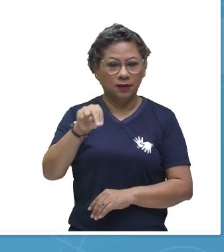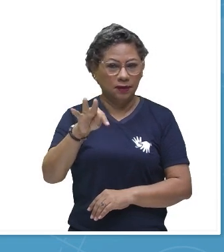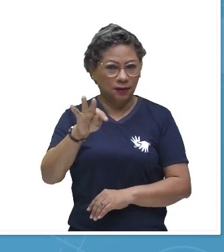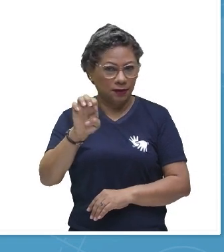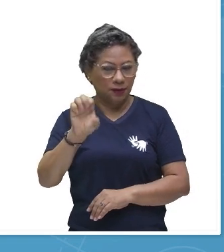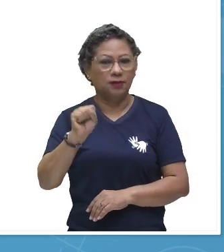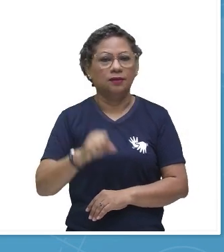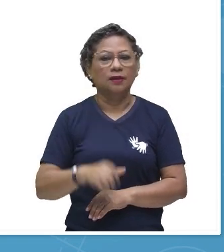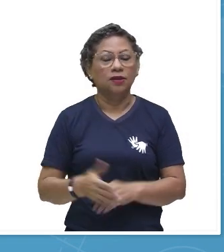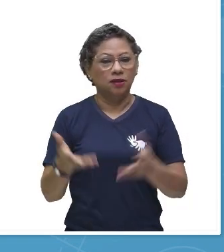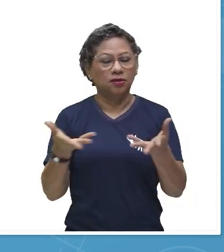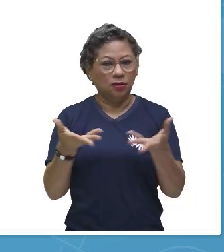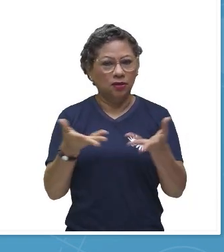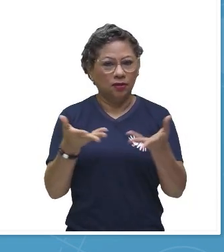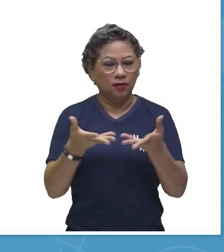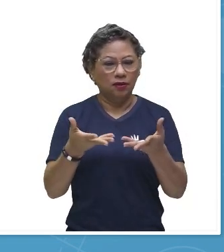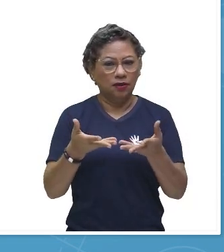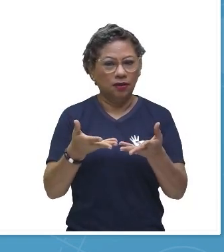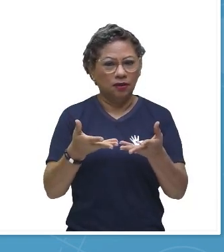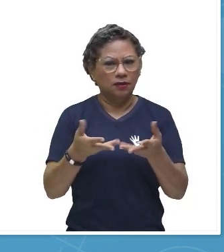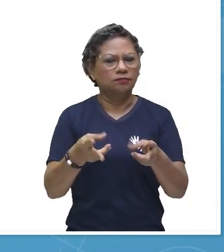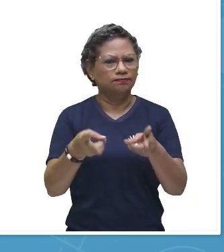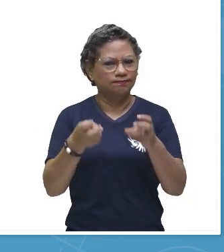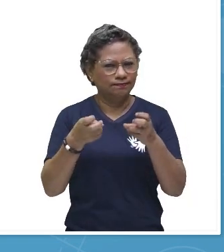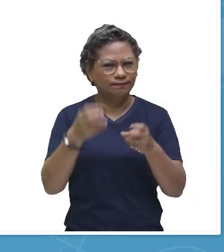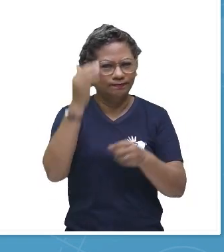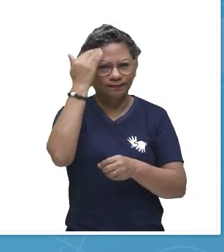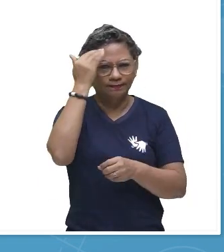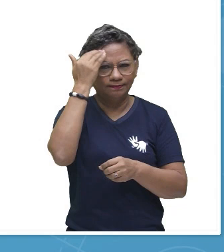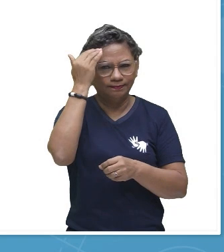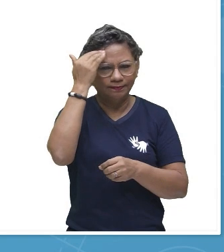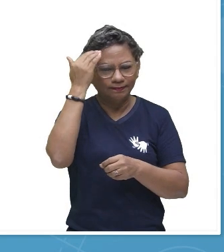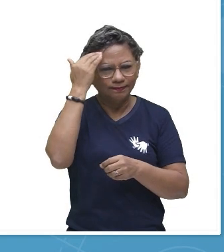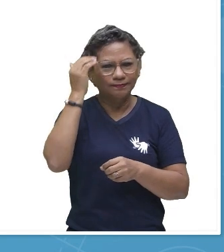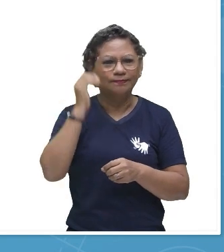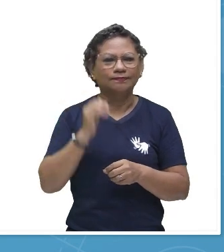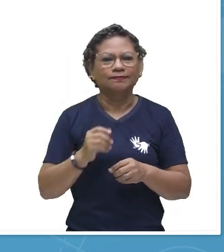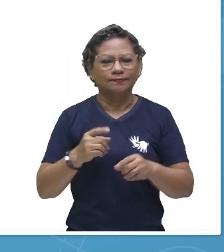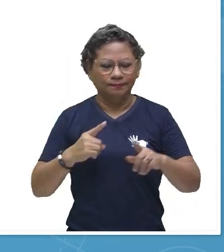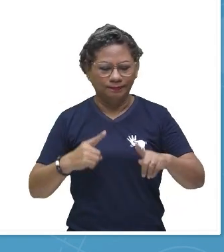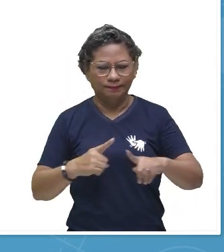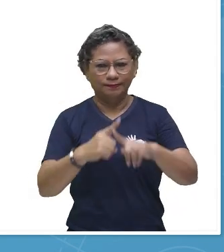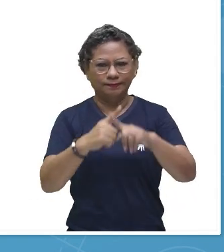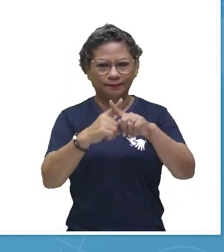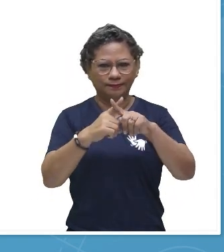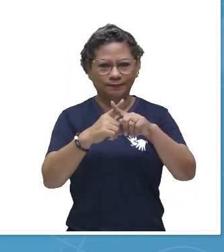Então, a gente já tem a nossa segunda classificação de retas coplanares.